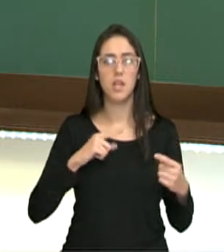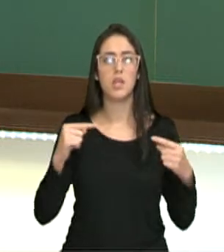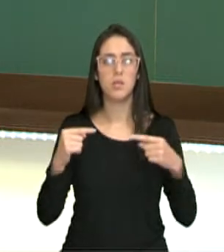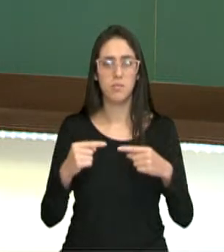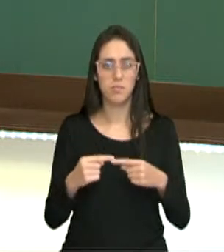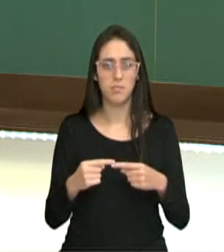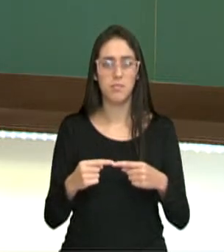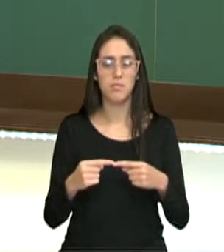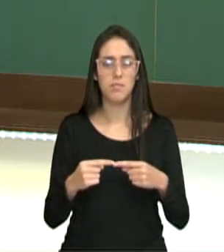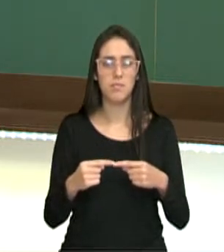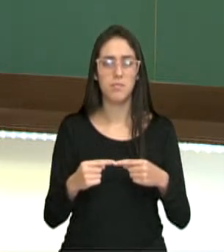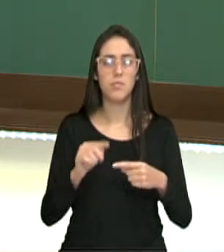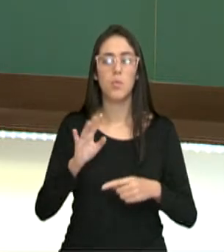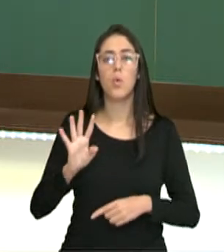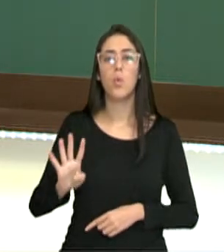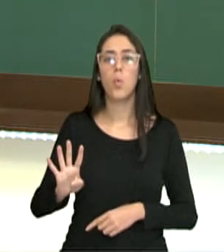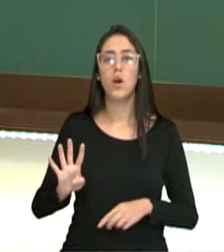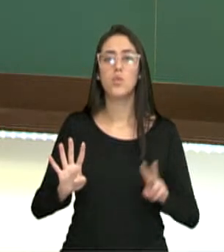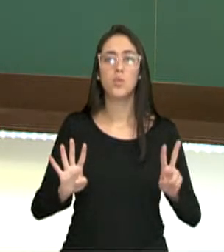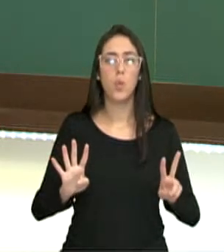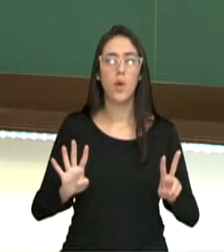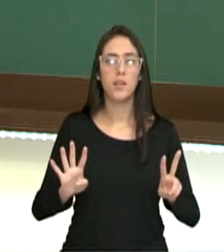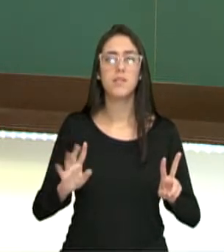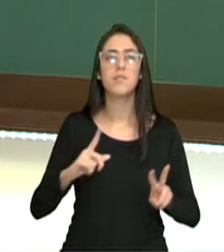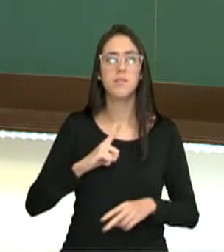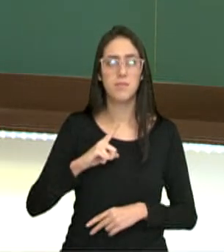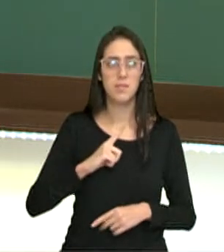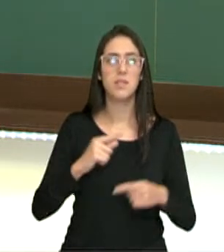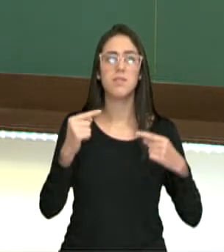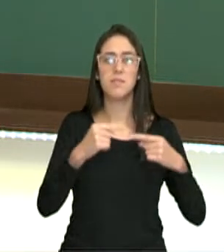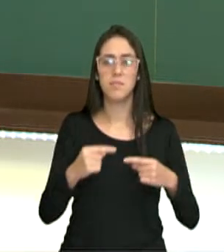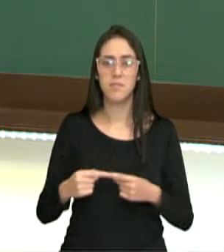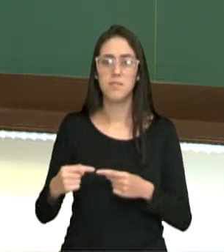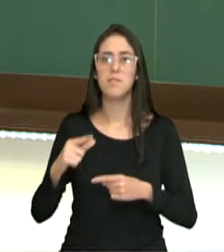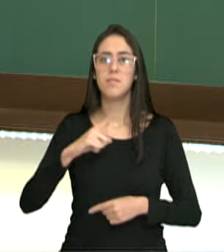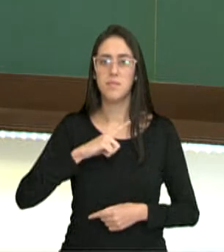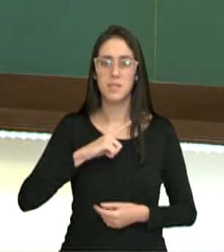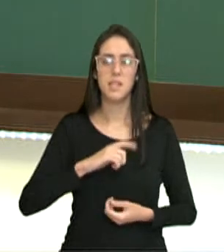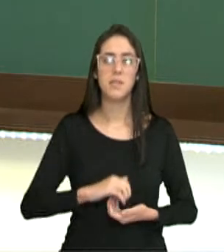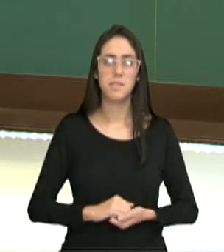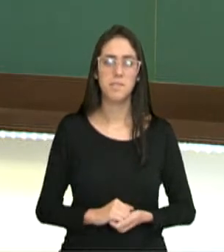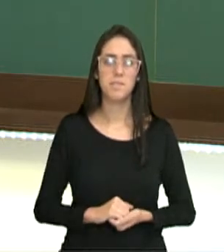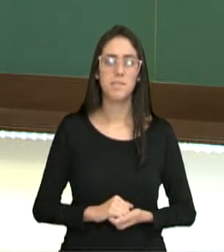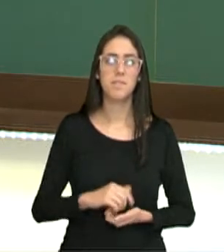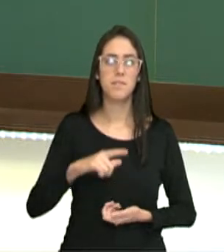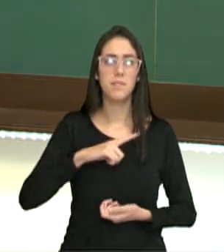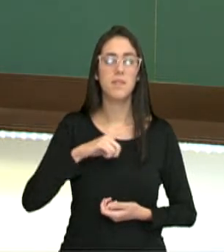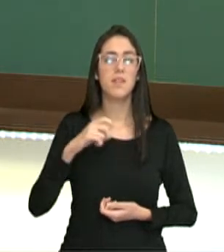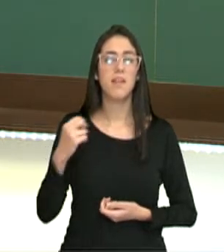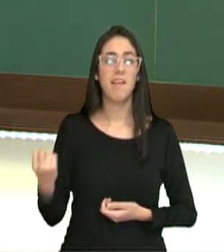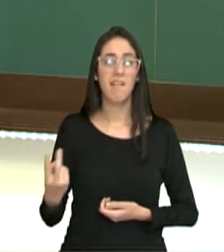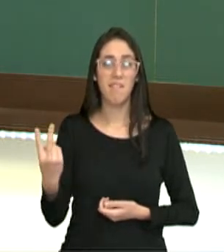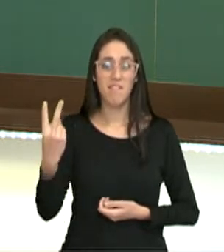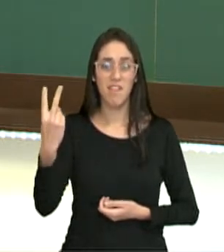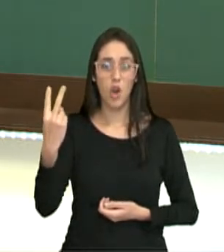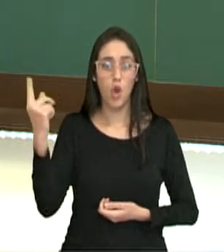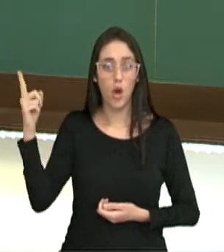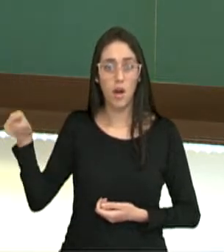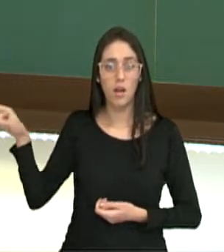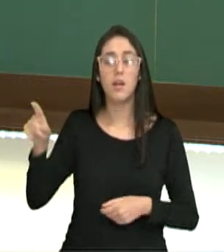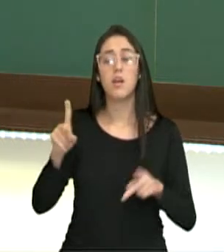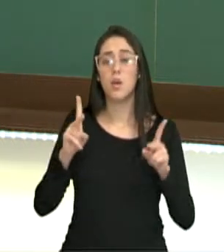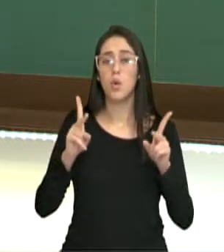si, vamos pegar o 4, 2, 4, 2 estão ligados entre si. Esses valores são iguais a 8